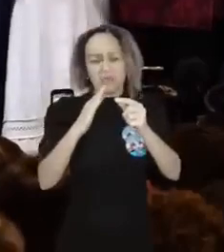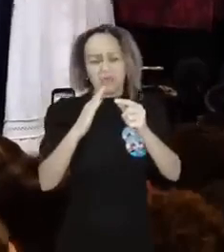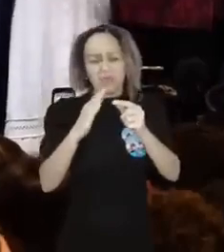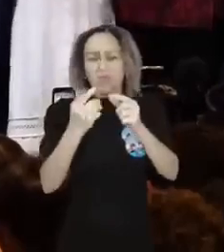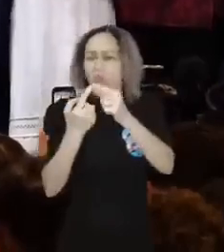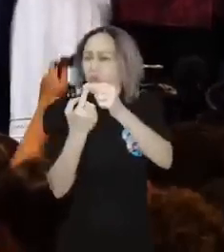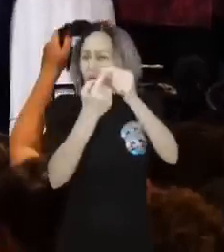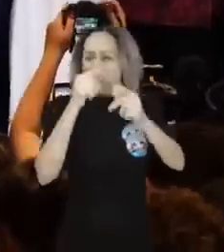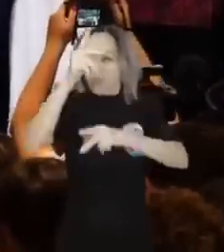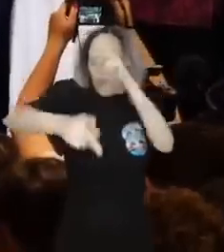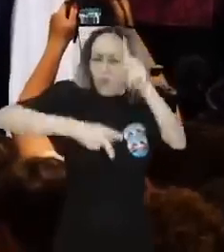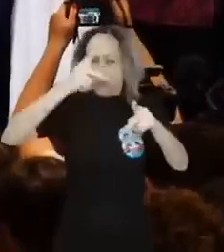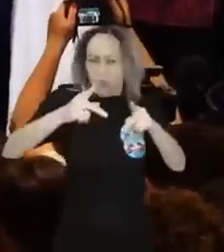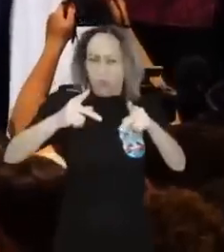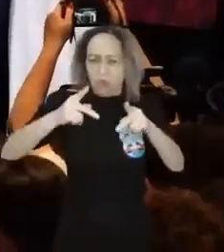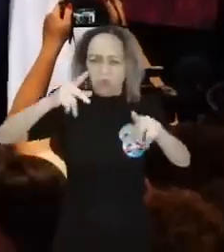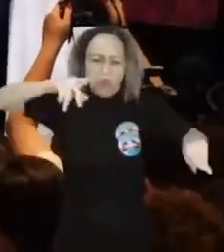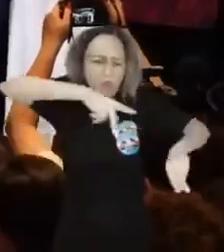nação.